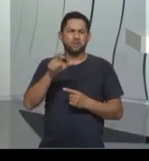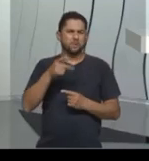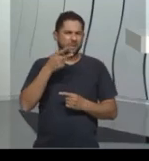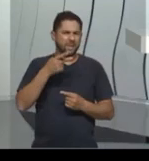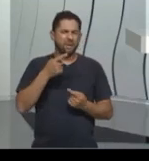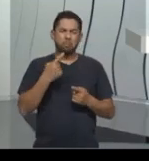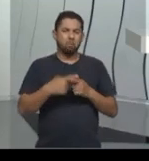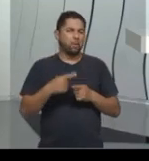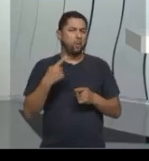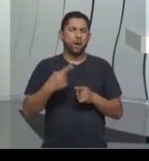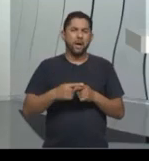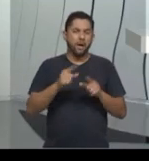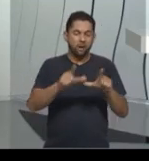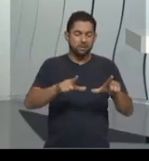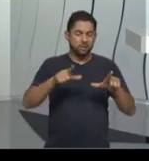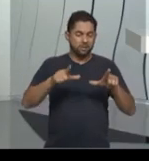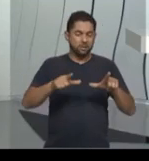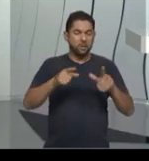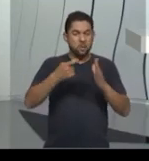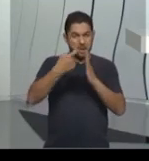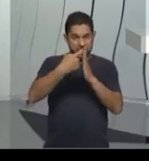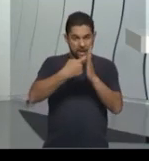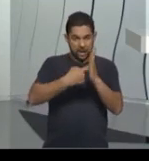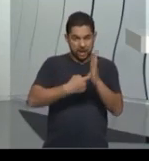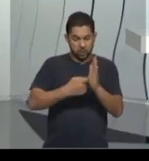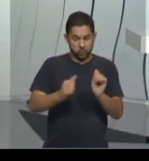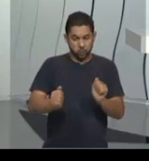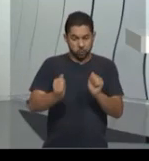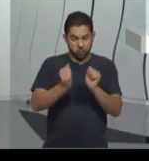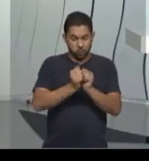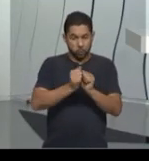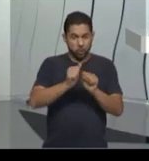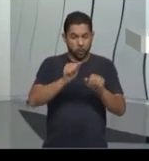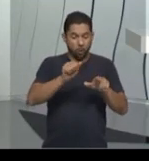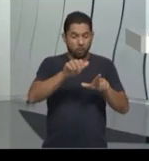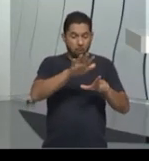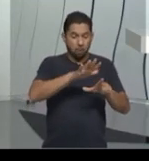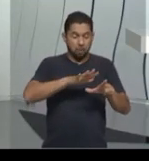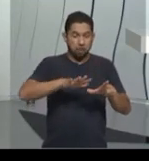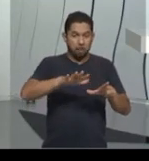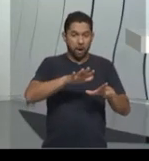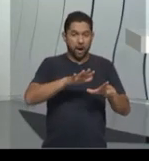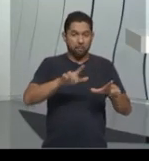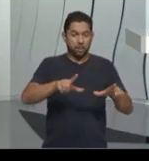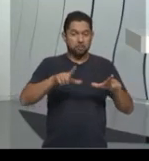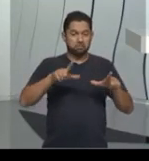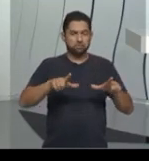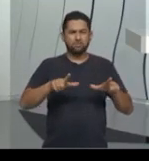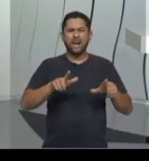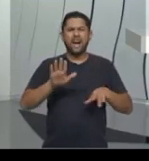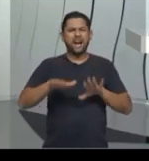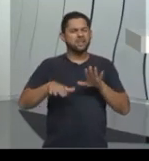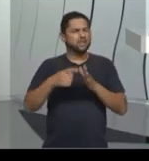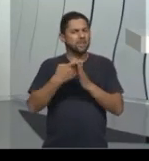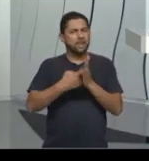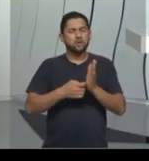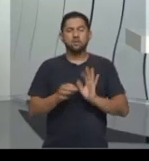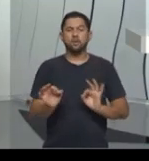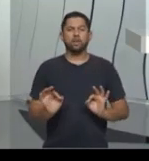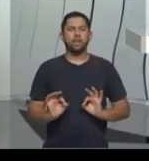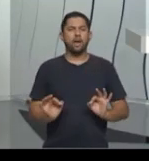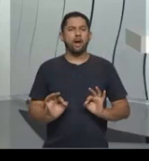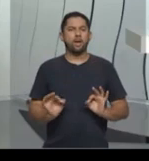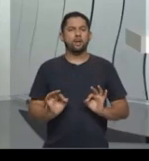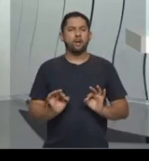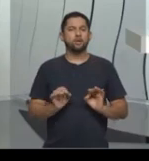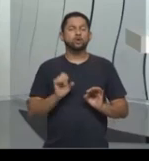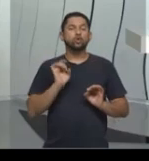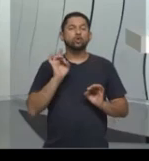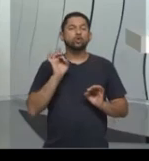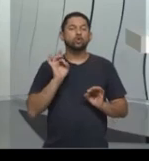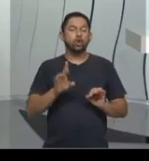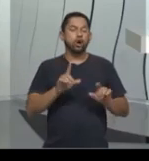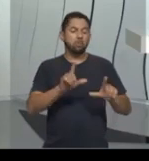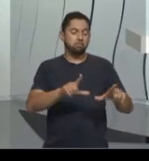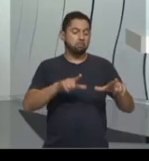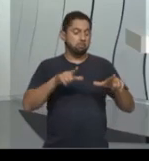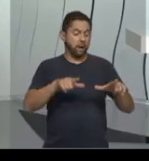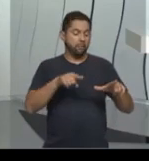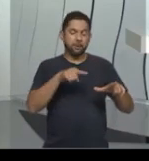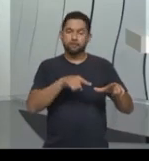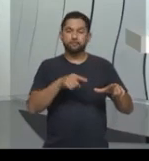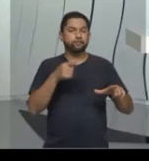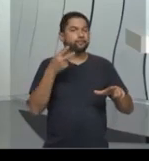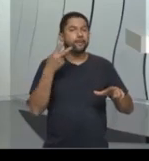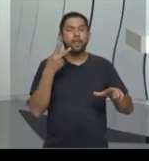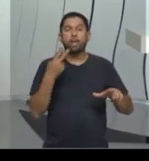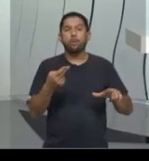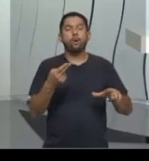está fazendo aqui? Tem um texto junto com o mapa, muitas vezes não tem um texto, mas tem só um mapa, porque o mapa também, ele é como se fosse